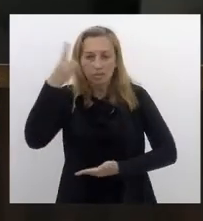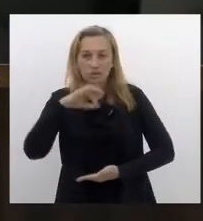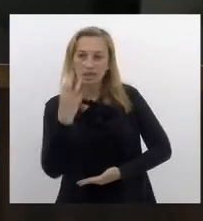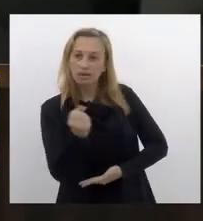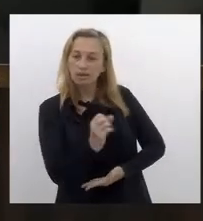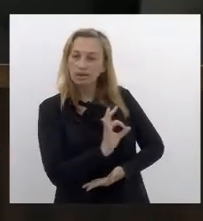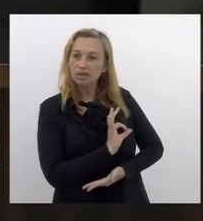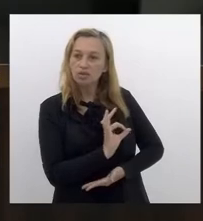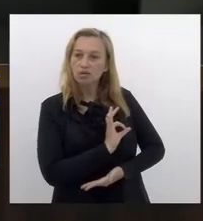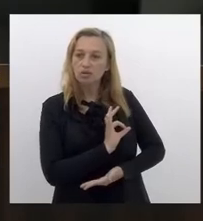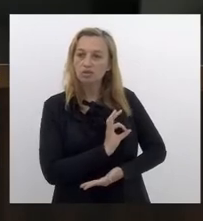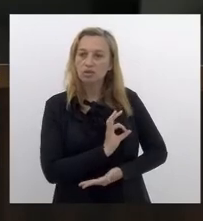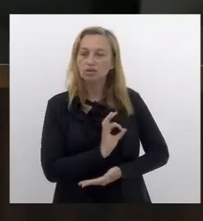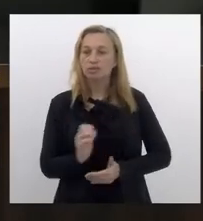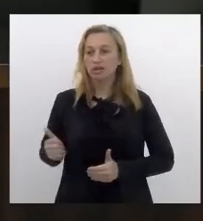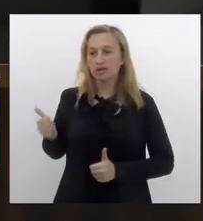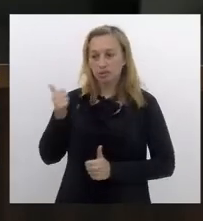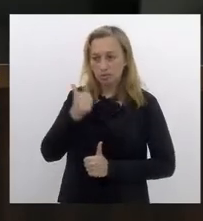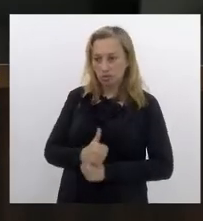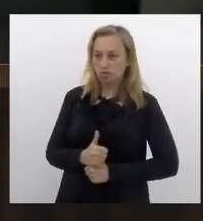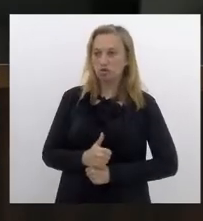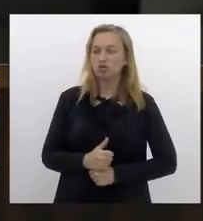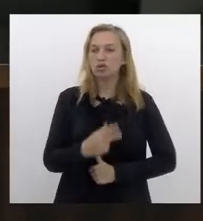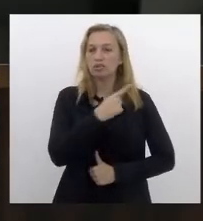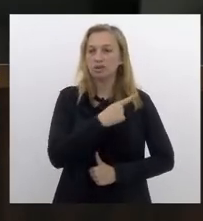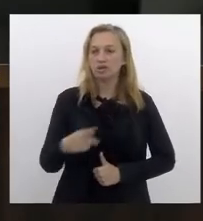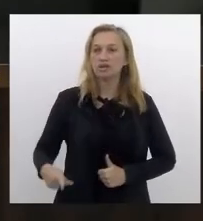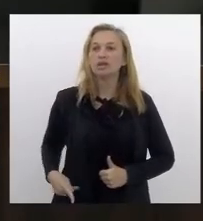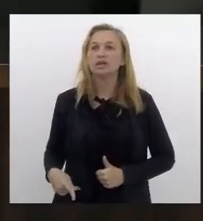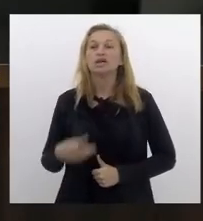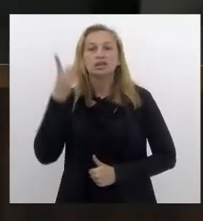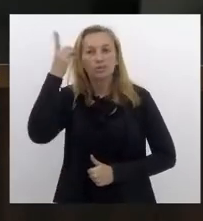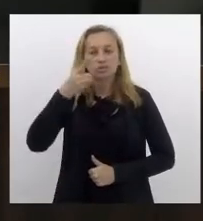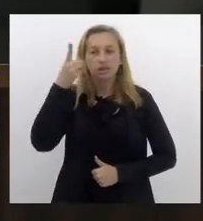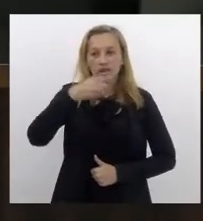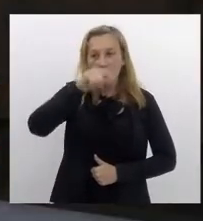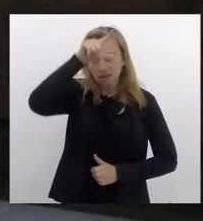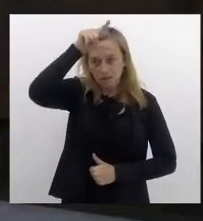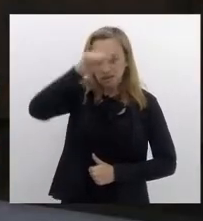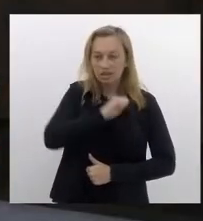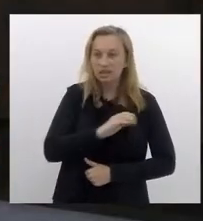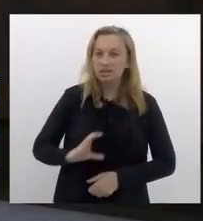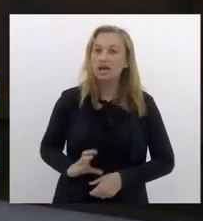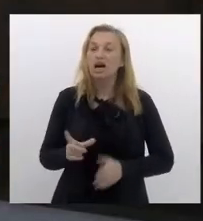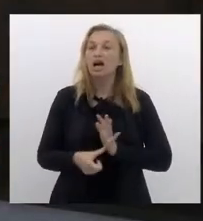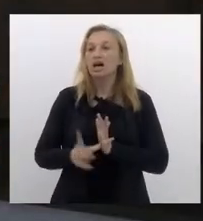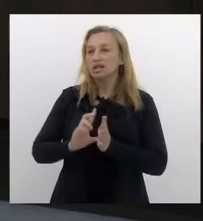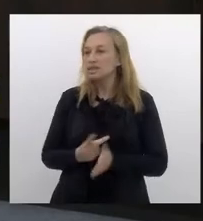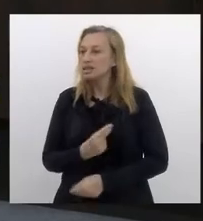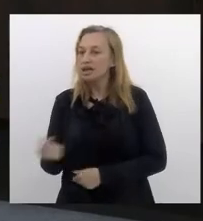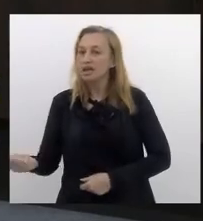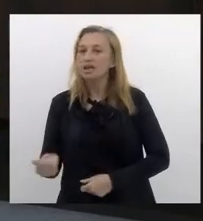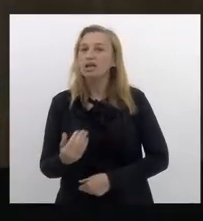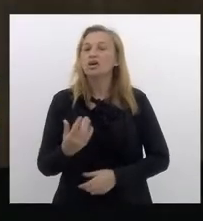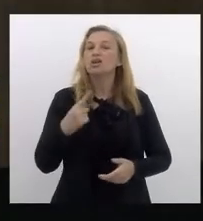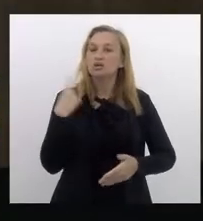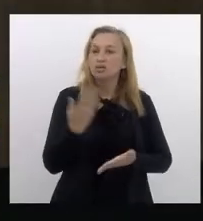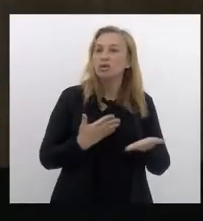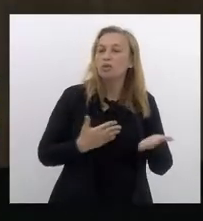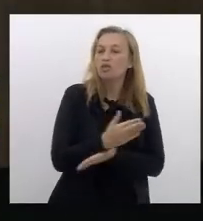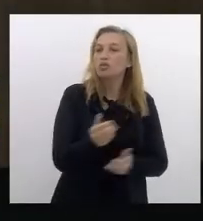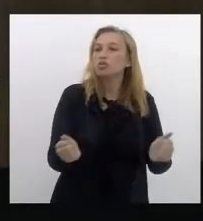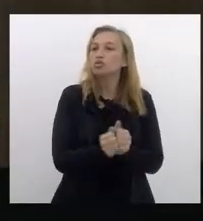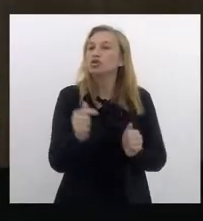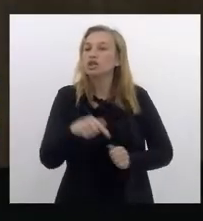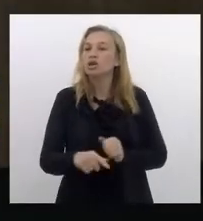Rocha para ocupar a presidência. Deputado André Ciliano, antes de Vossa Excelência se retirar, nós aprovamos juntos aqui